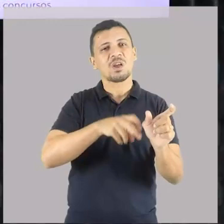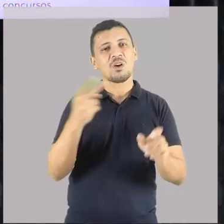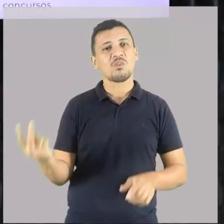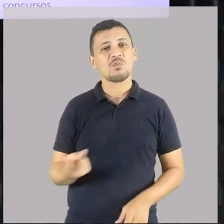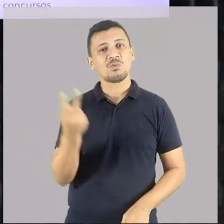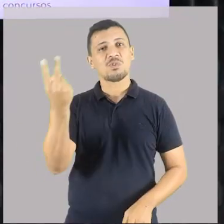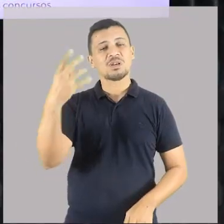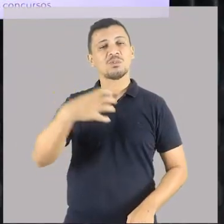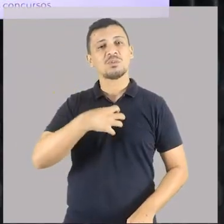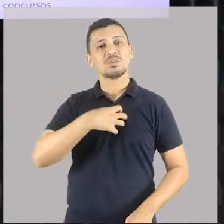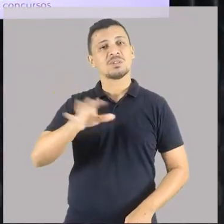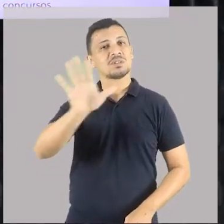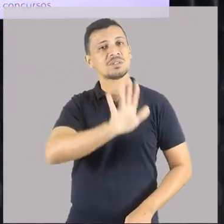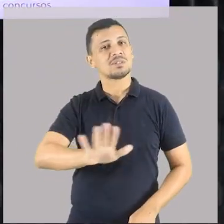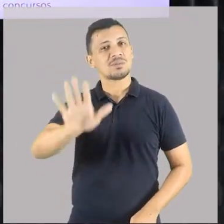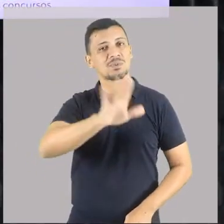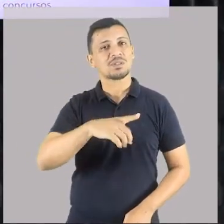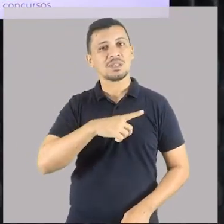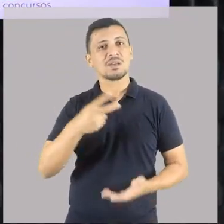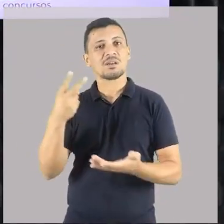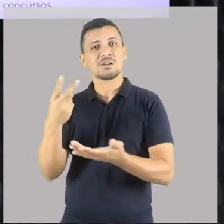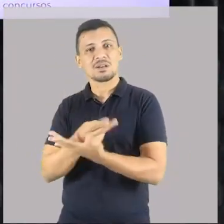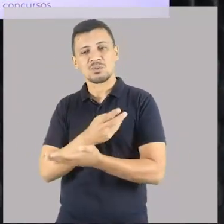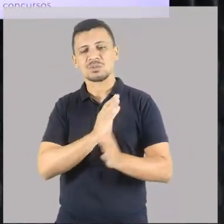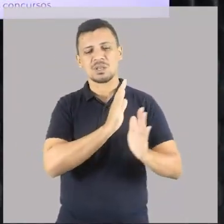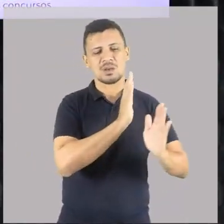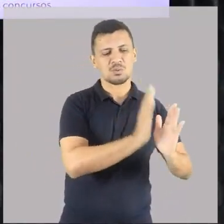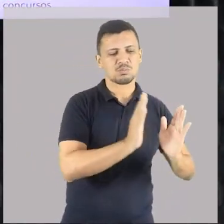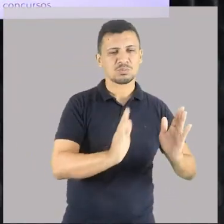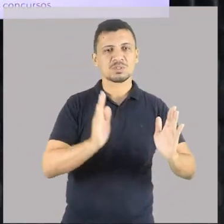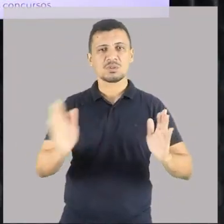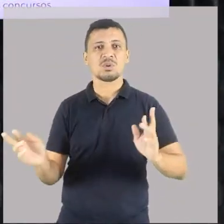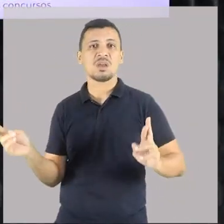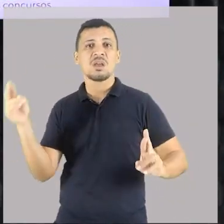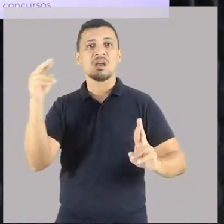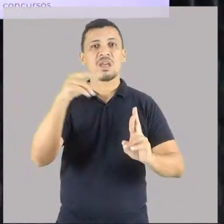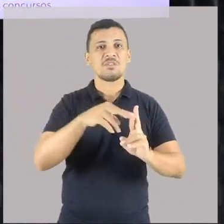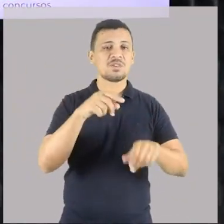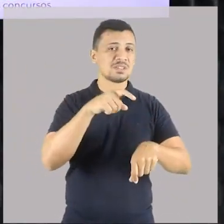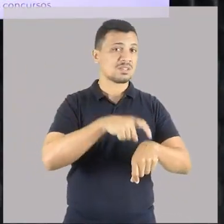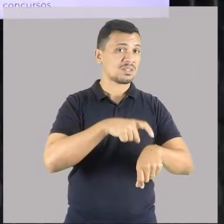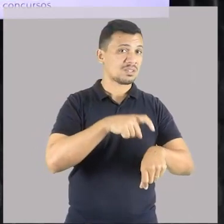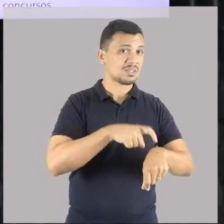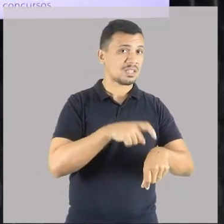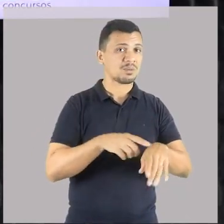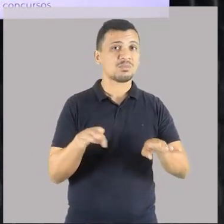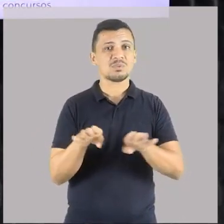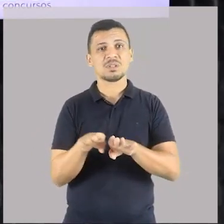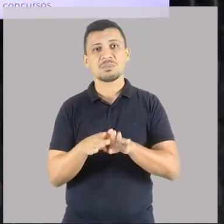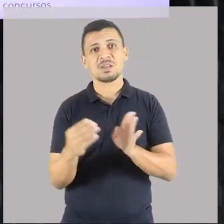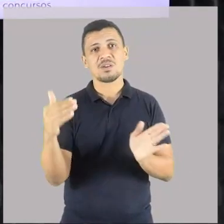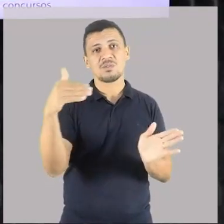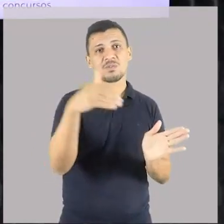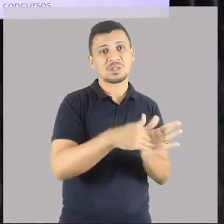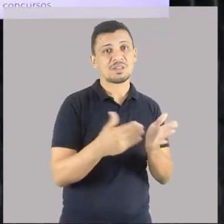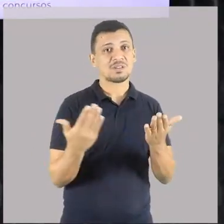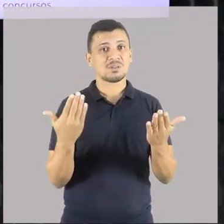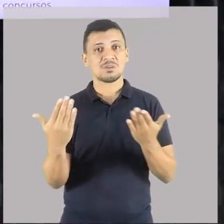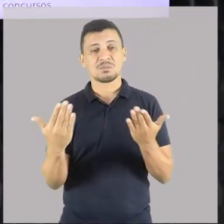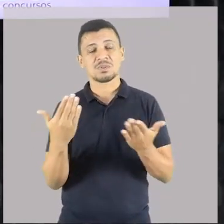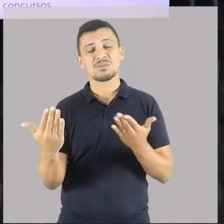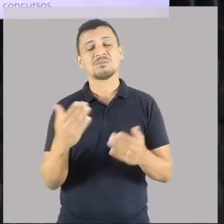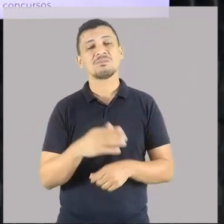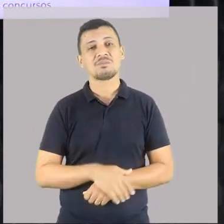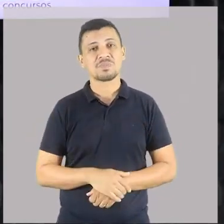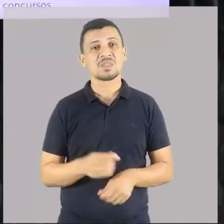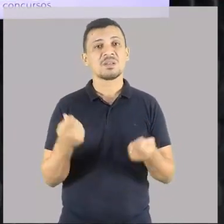semântico que elas estabelecem de causa, consequência, referências de tempo, referências de finalidade, de comparação. Então,